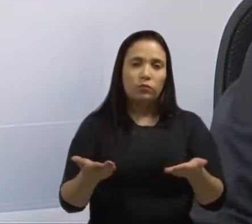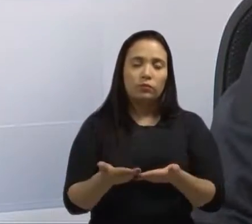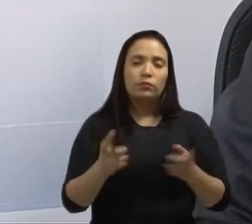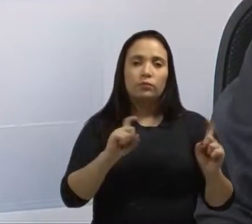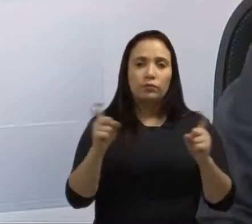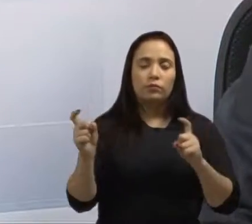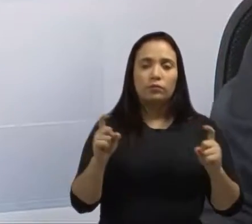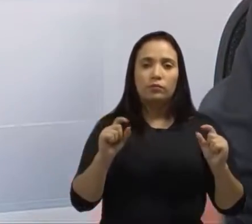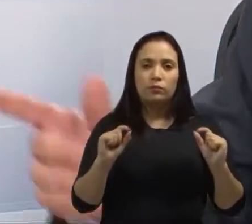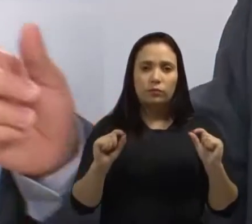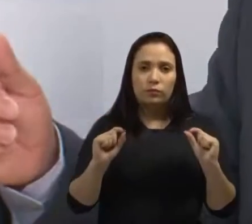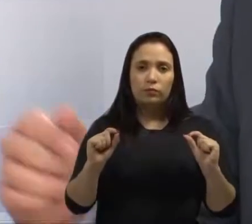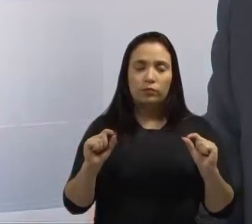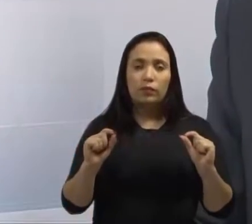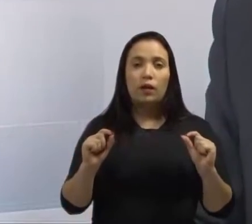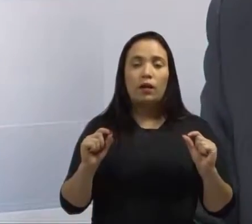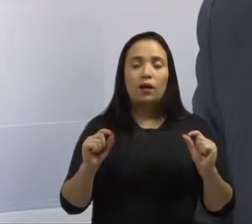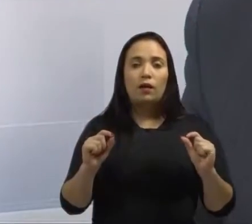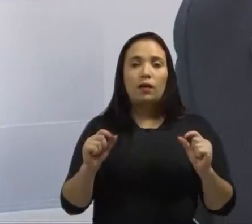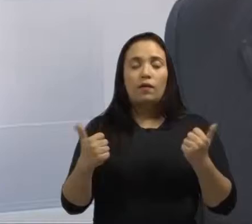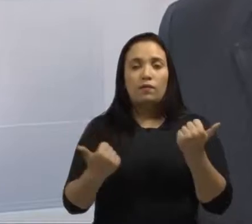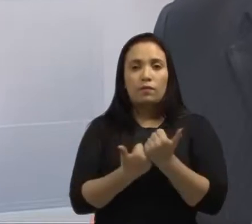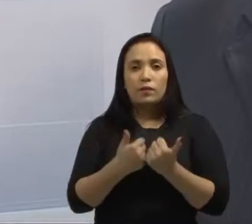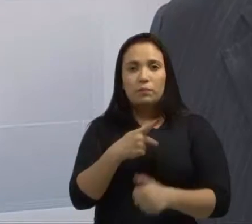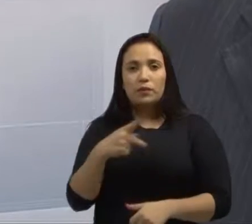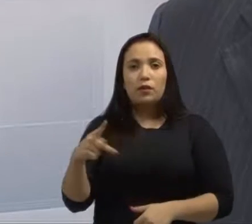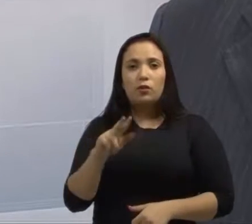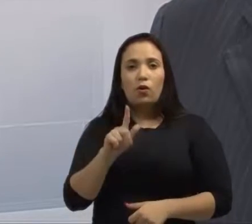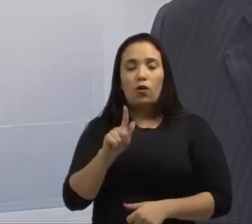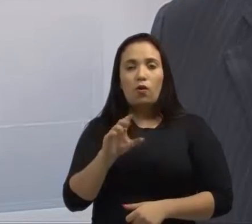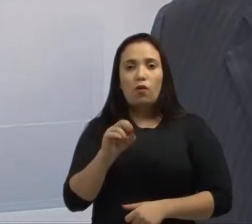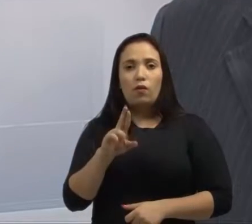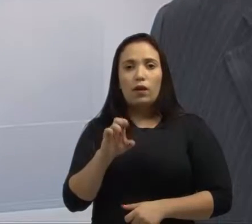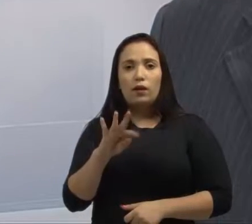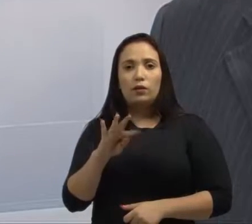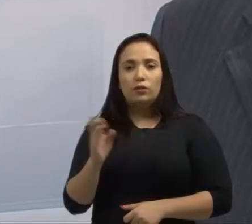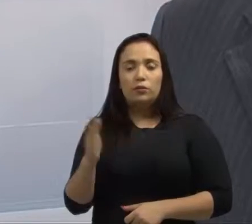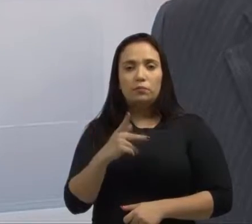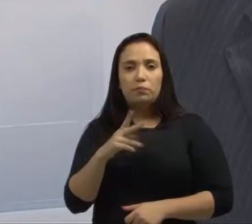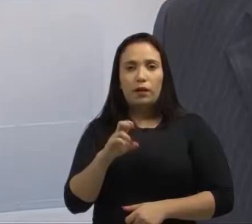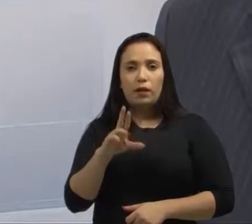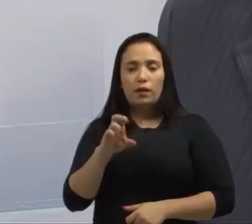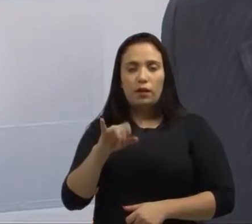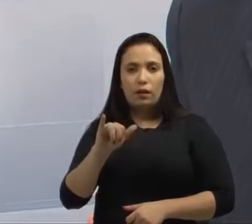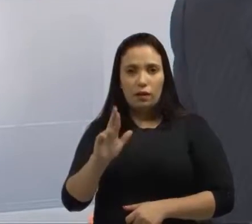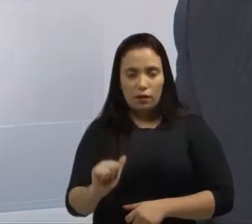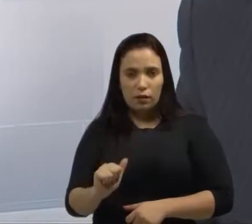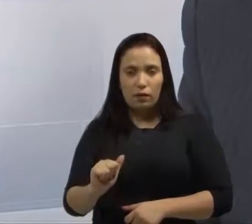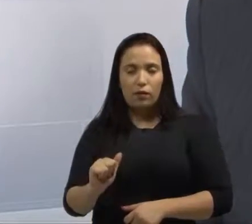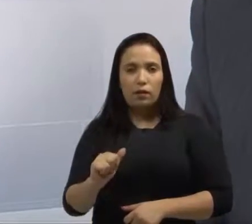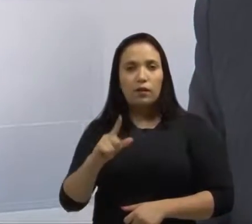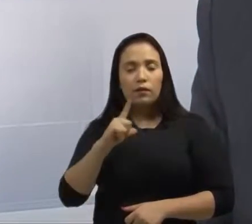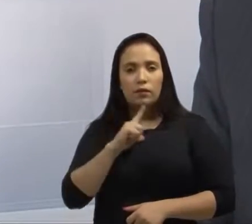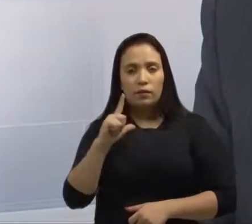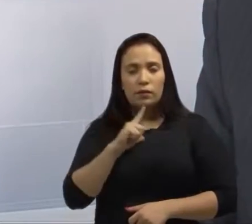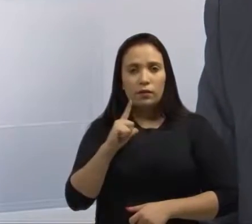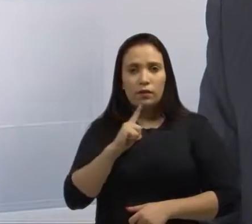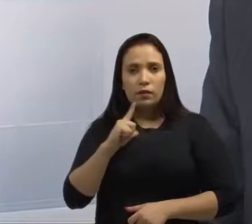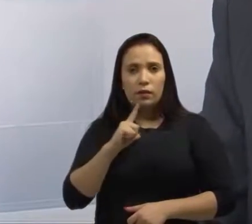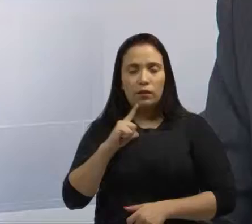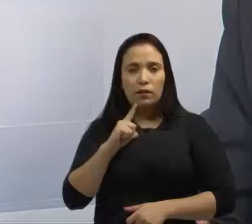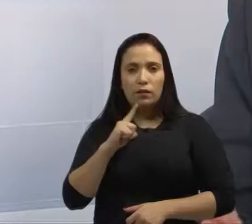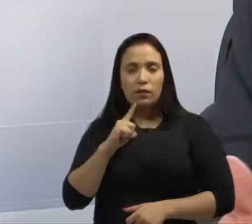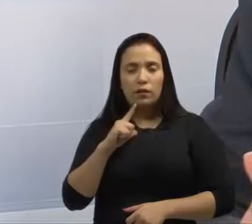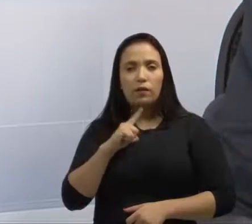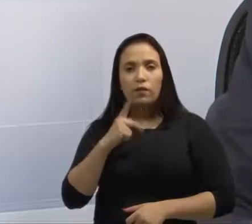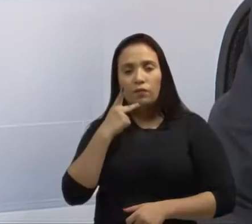Quando o Lúcio deixa, a vice-presidente é a Gorete Pereira, que é deputada federal. quando se levantou a possibilidade de se